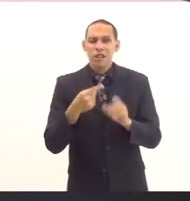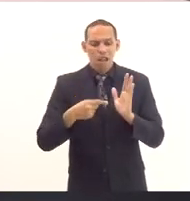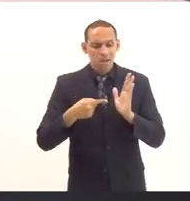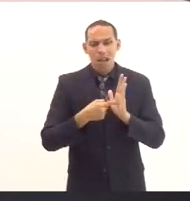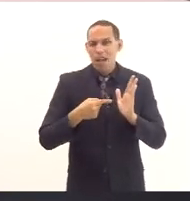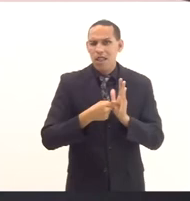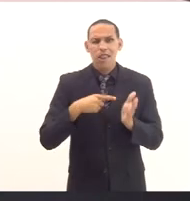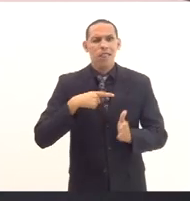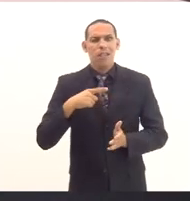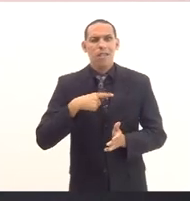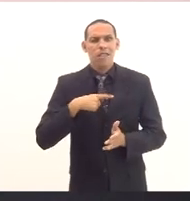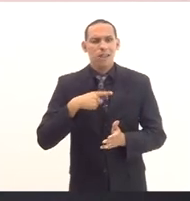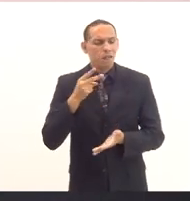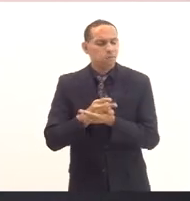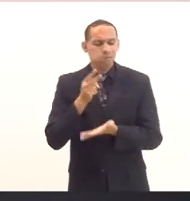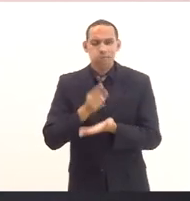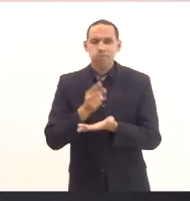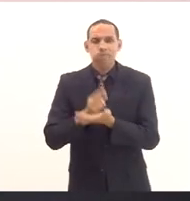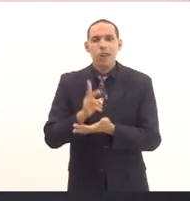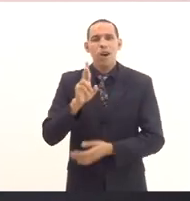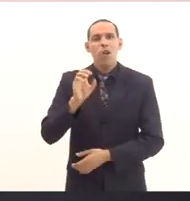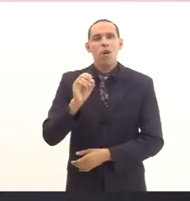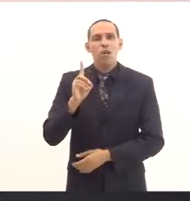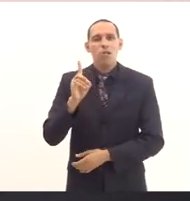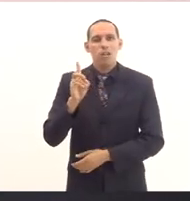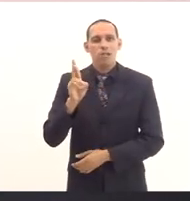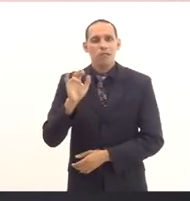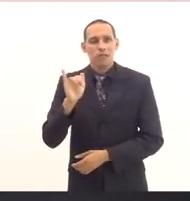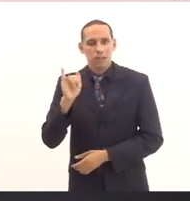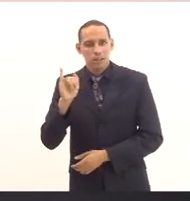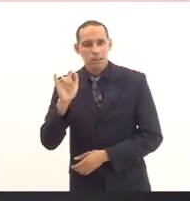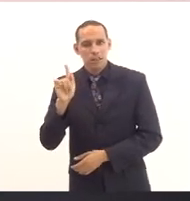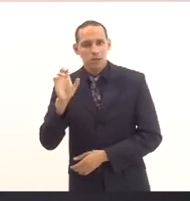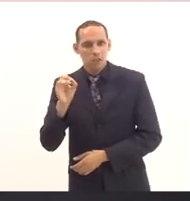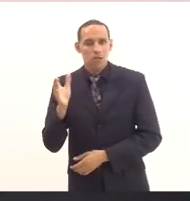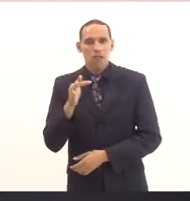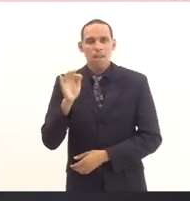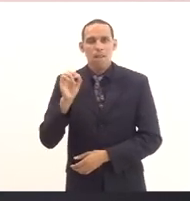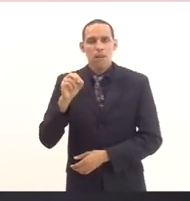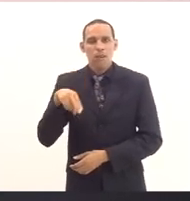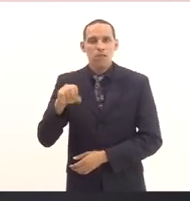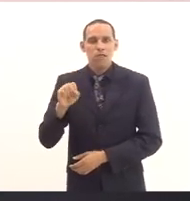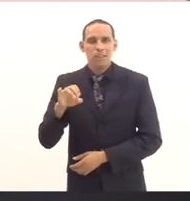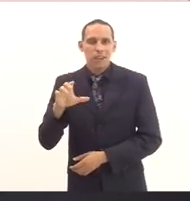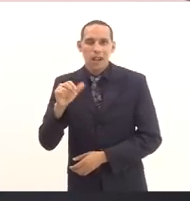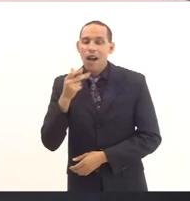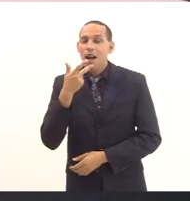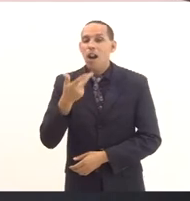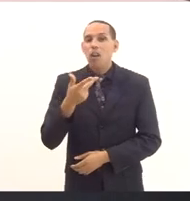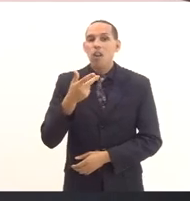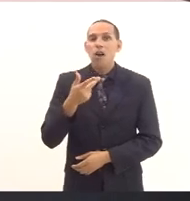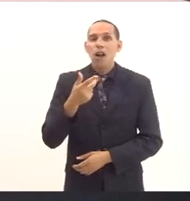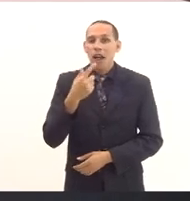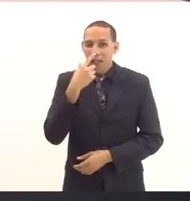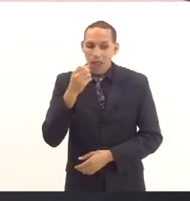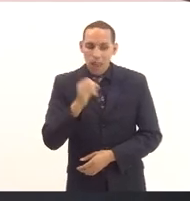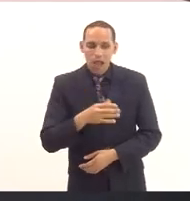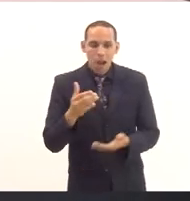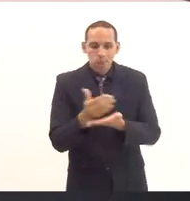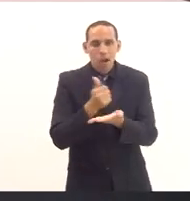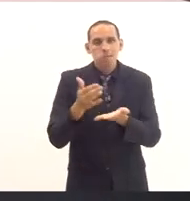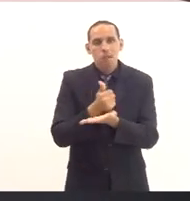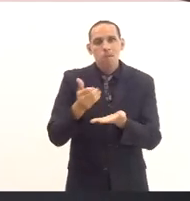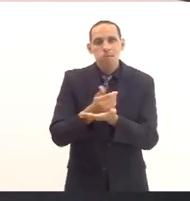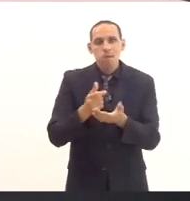denúncia todo momento Rodrigo Fonseca participou aqui dizendo dá não a coleta de lixo na reunião na